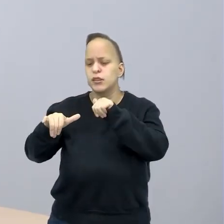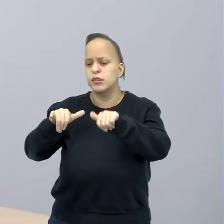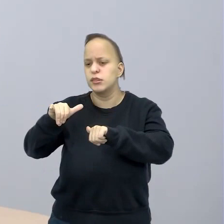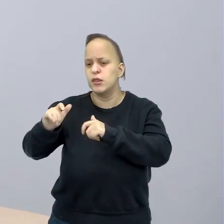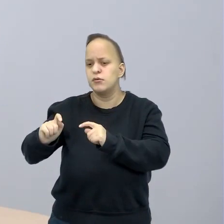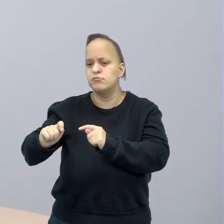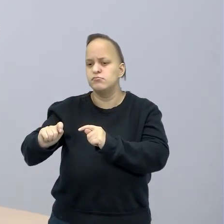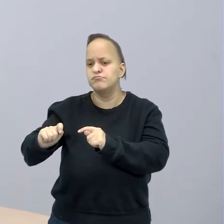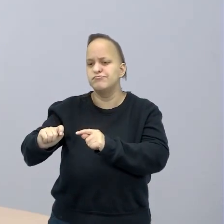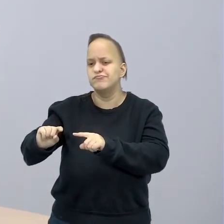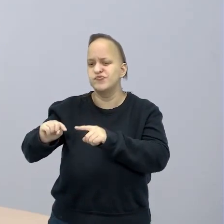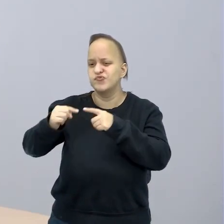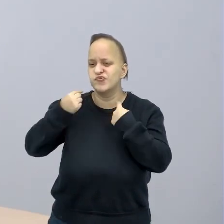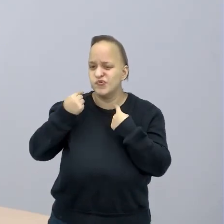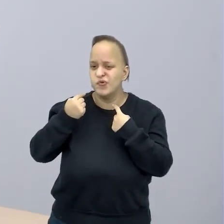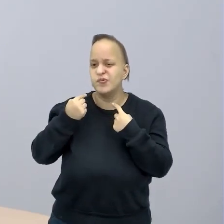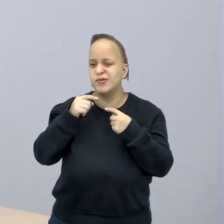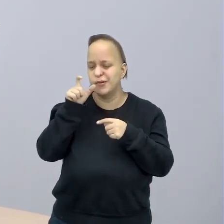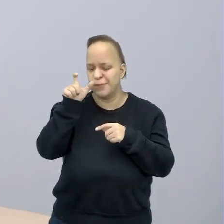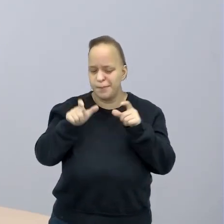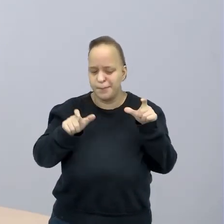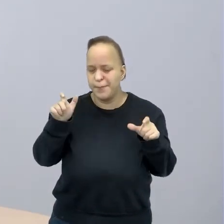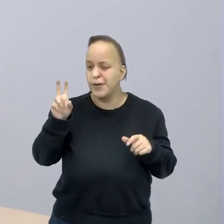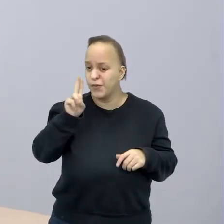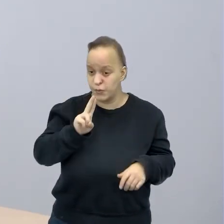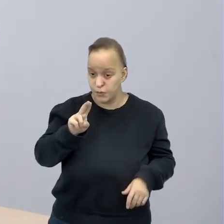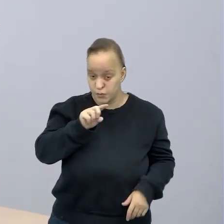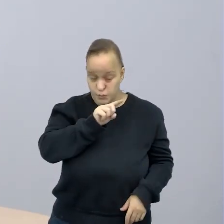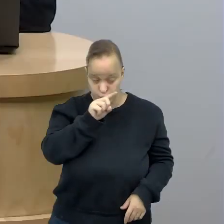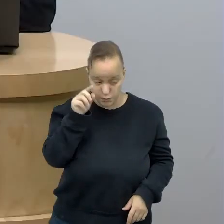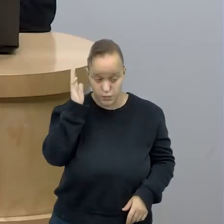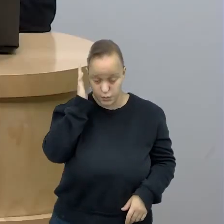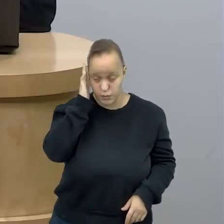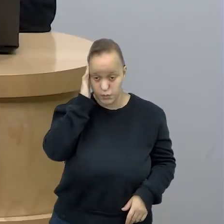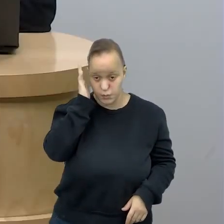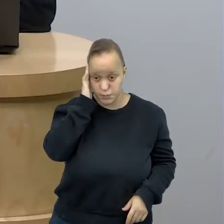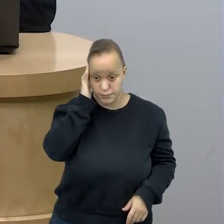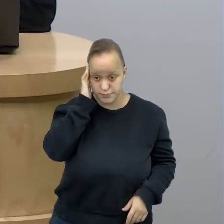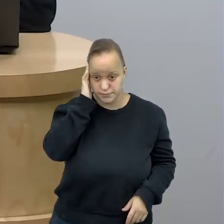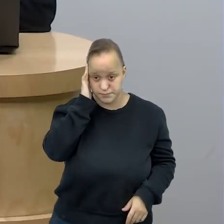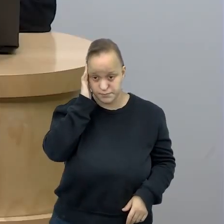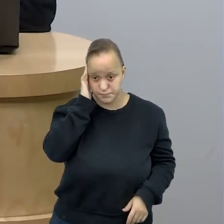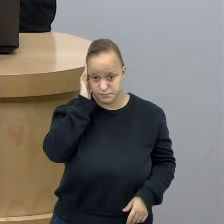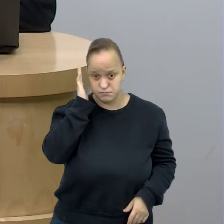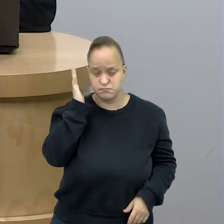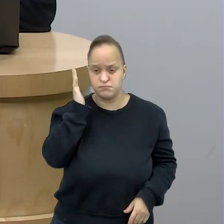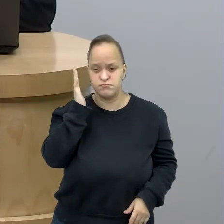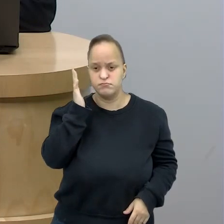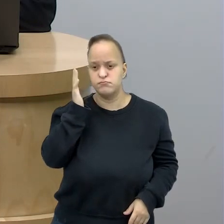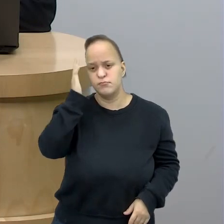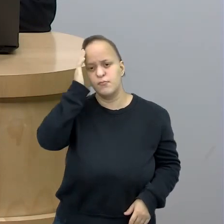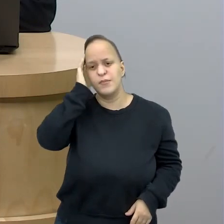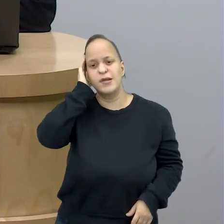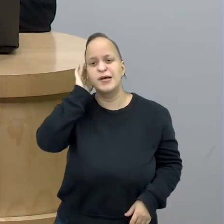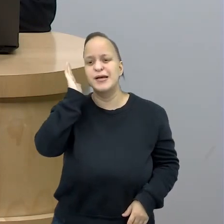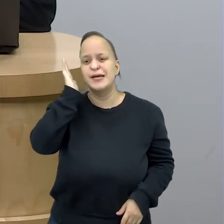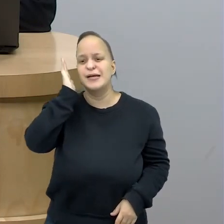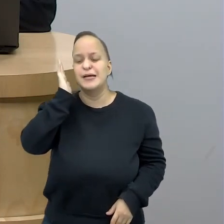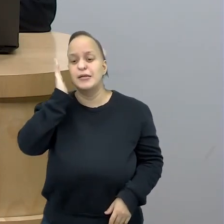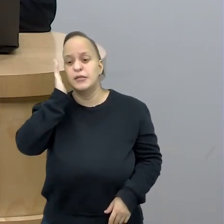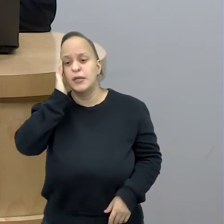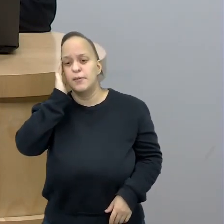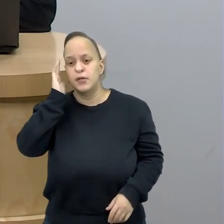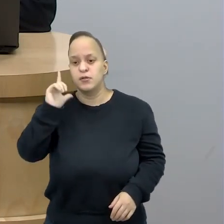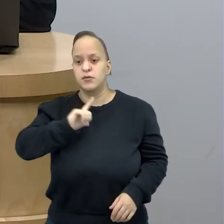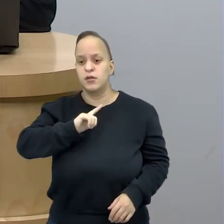dos usuários. Verdade. Você sabia, Marcelo, que é produzido assim, a gente tem uma produção de mais de 1